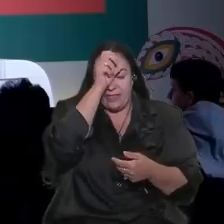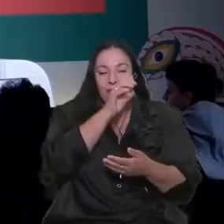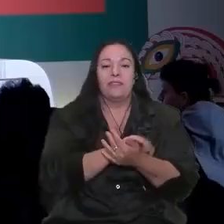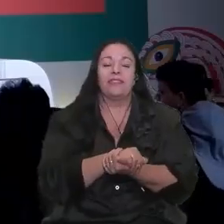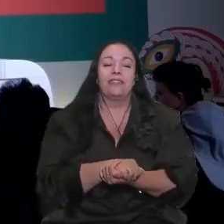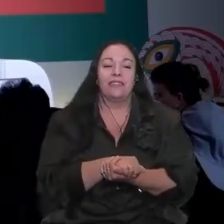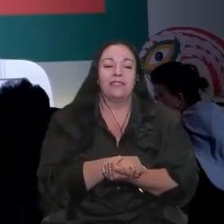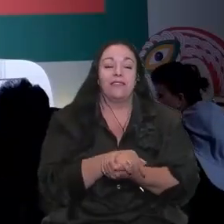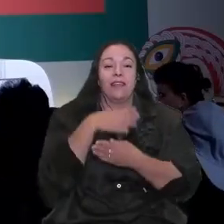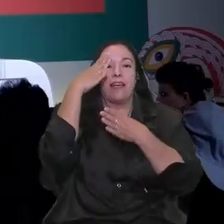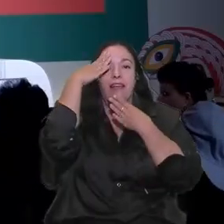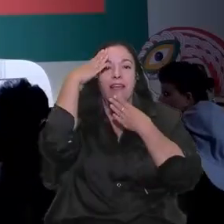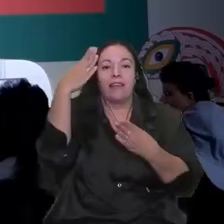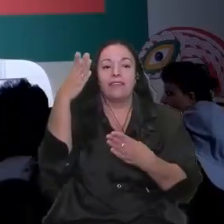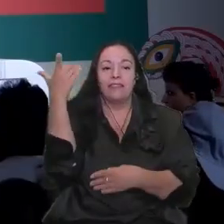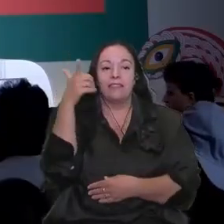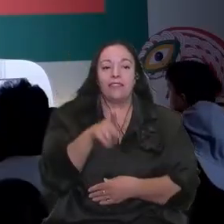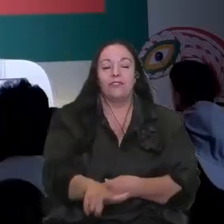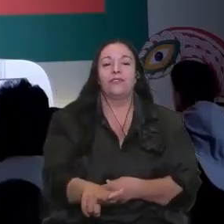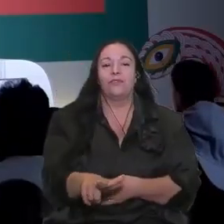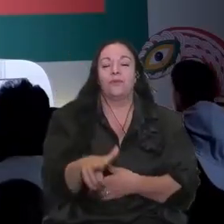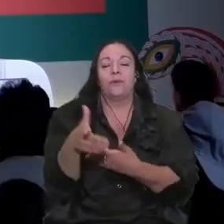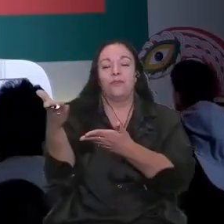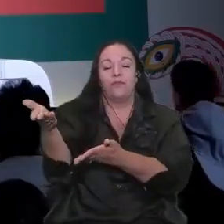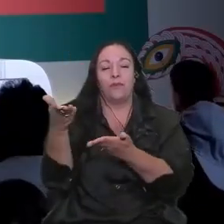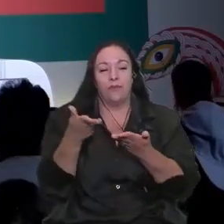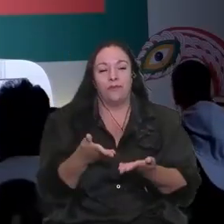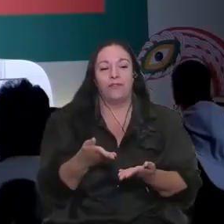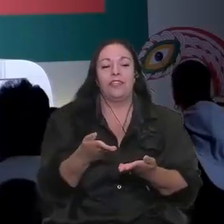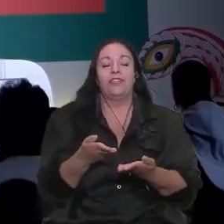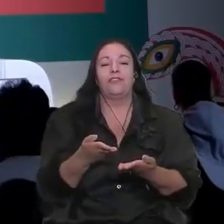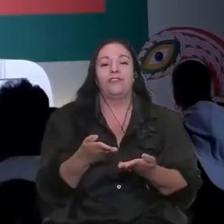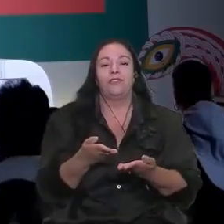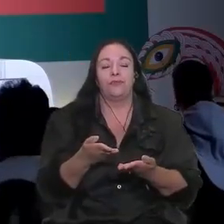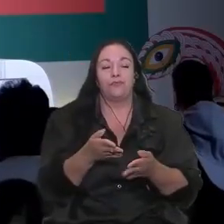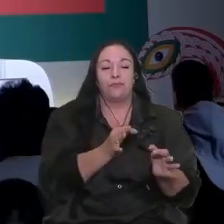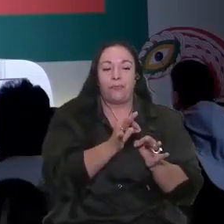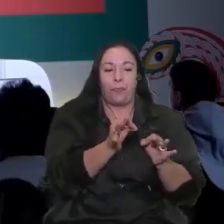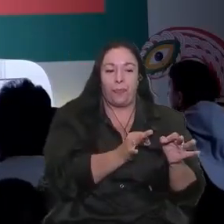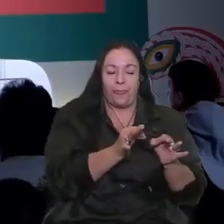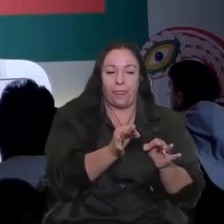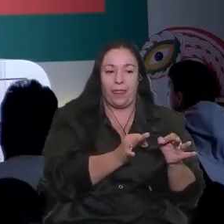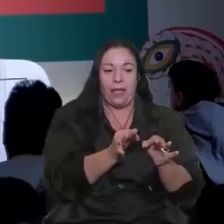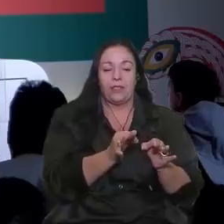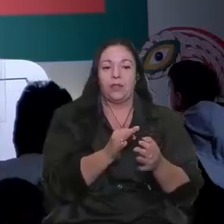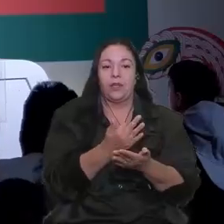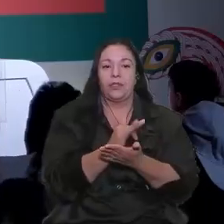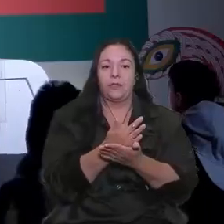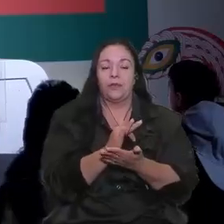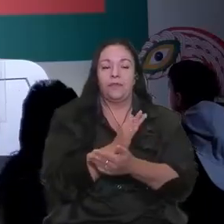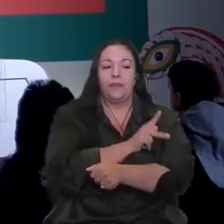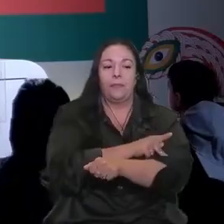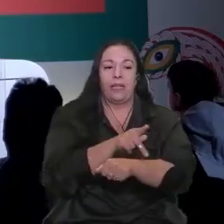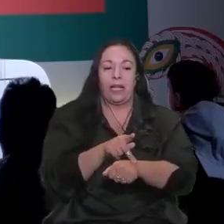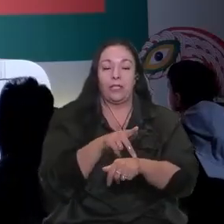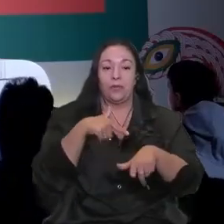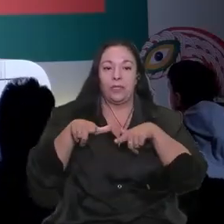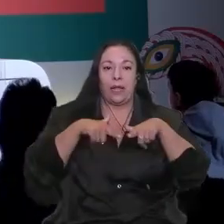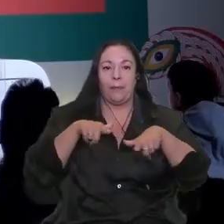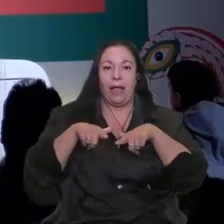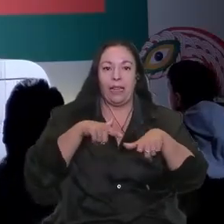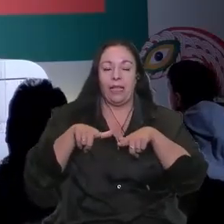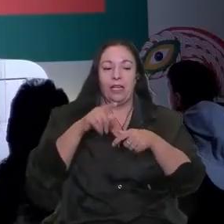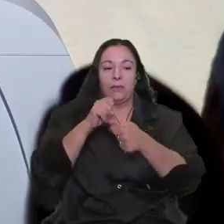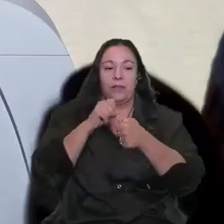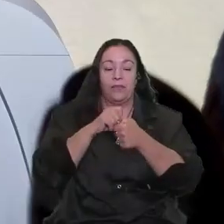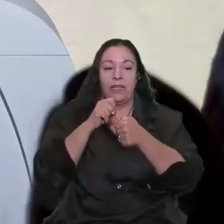Possui barba de Quero tom grisalho. agradecer novamente Ele o traja camiseta de convite, botões de mangas curtas dos branca, organizadores, estampada com agradecer flores em tons de quem tá vermelho, trabalhando amarelo aí e pra fazer verde.